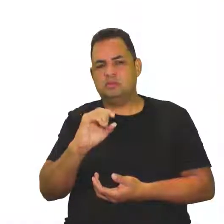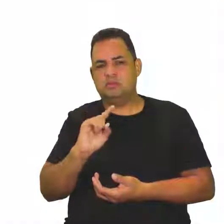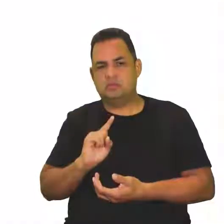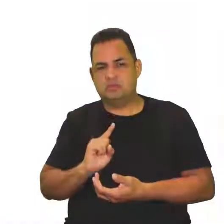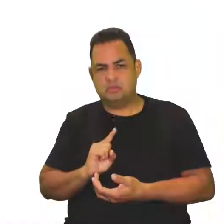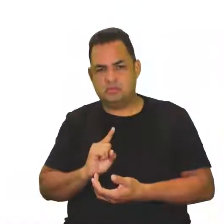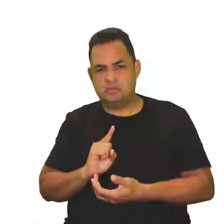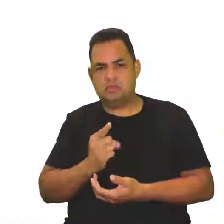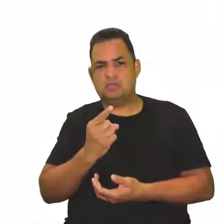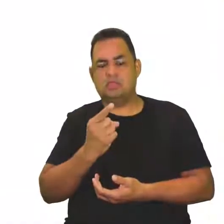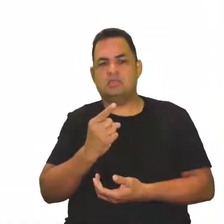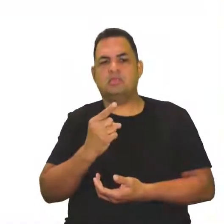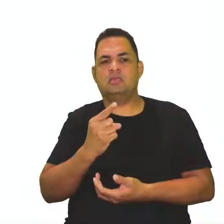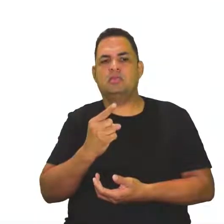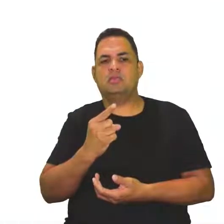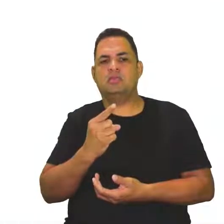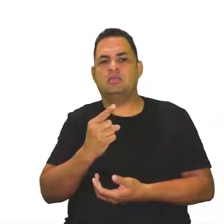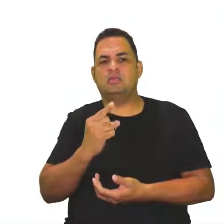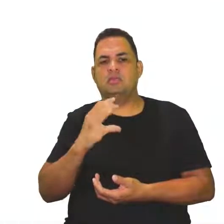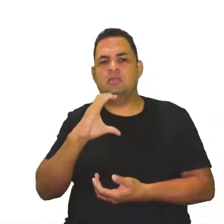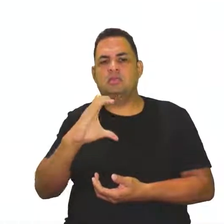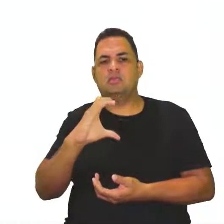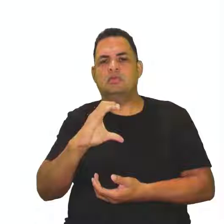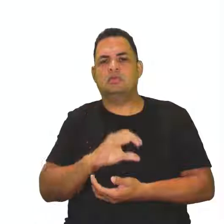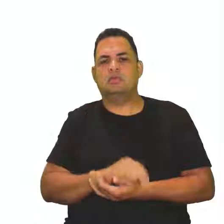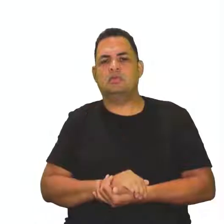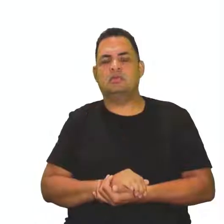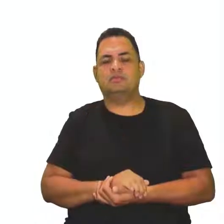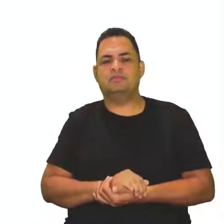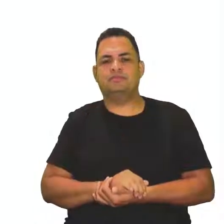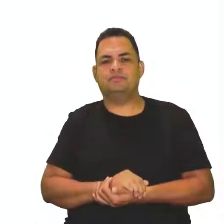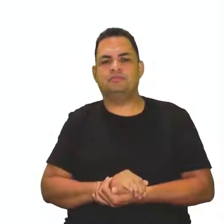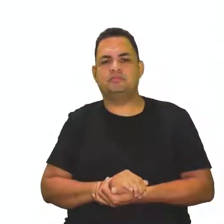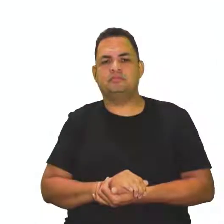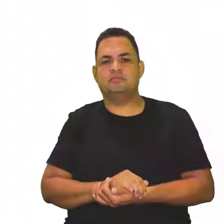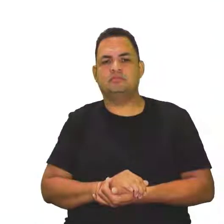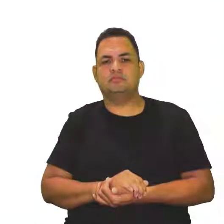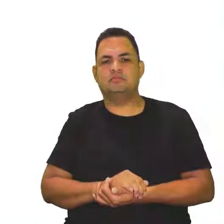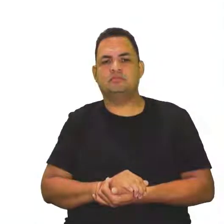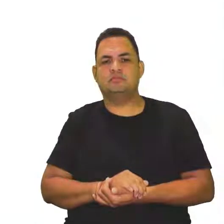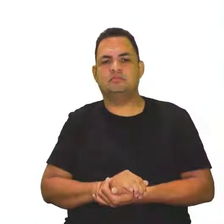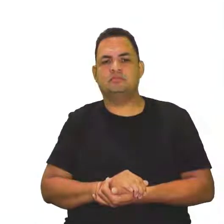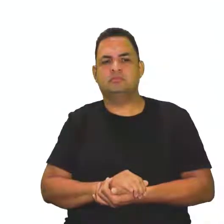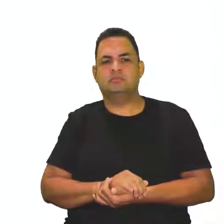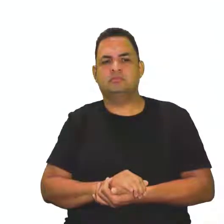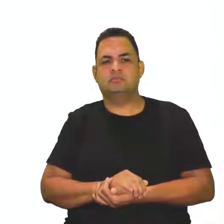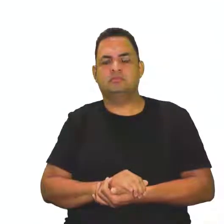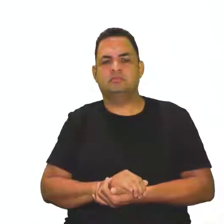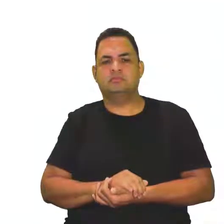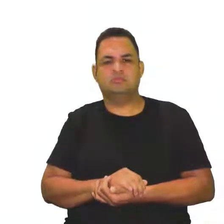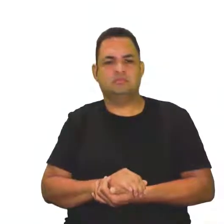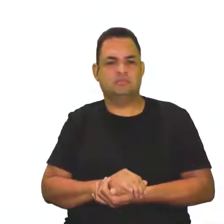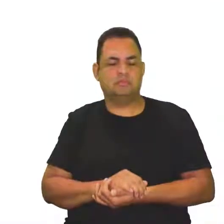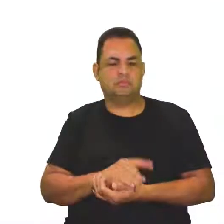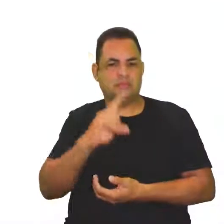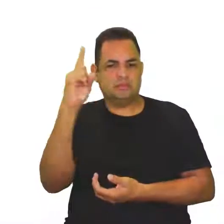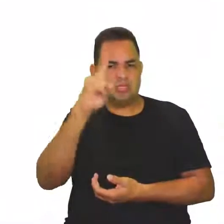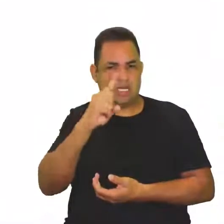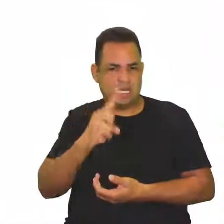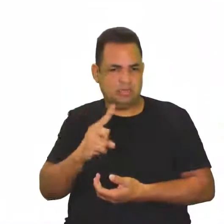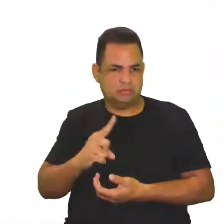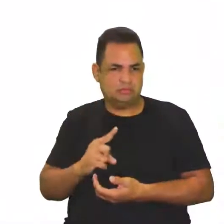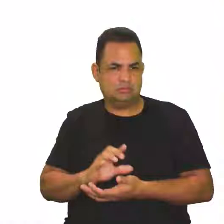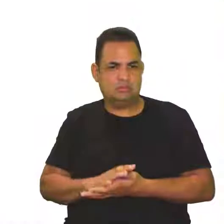no caso, e se for escrever, você pode colocar os zerinhos aí. E raio de aproximadamente